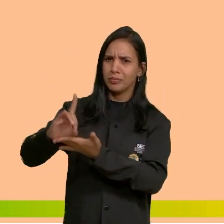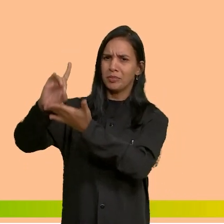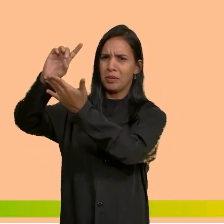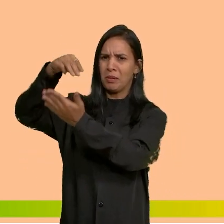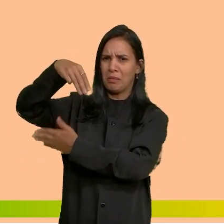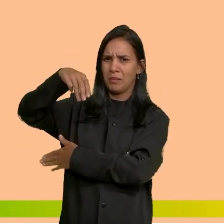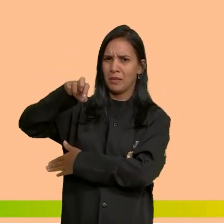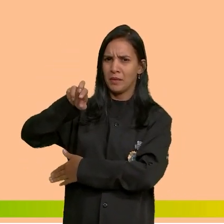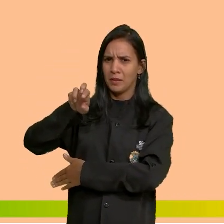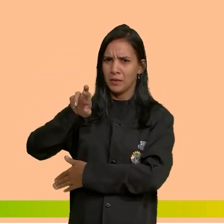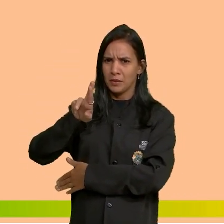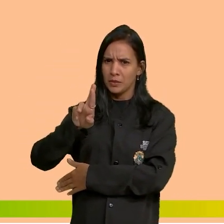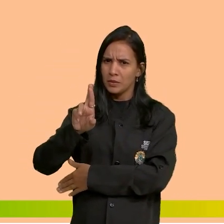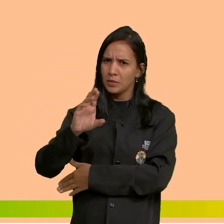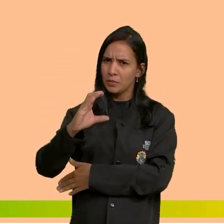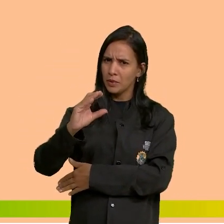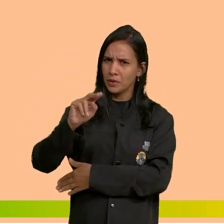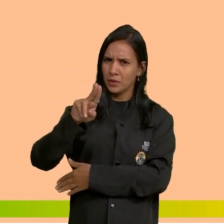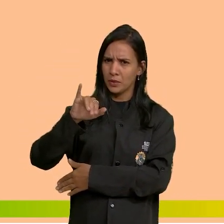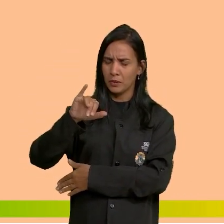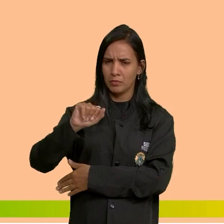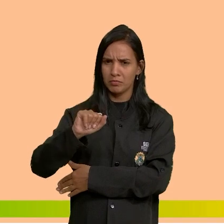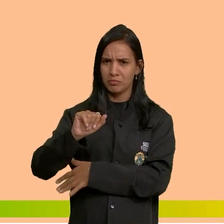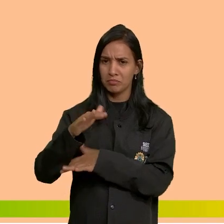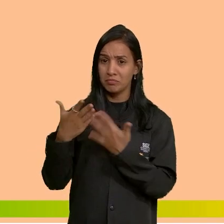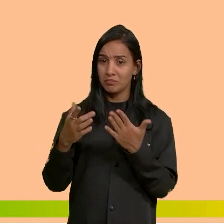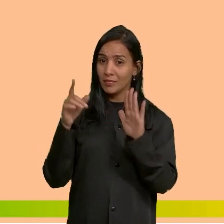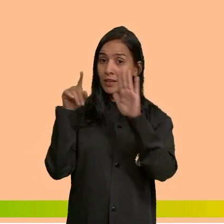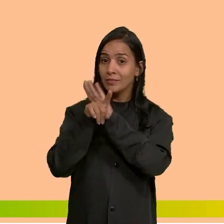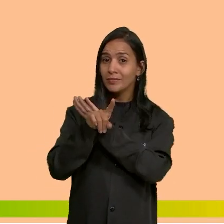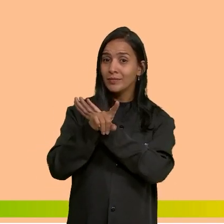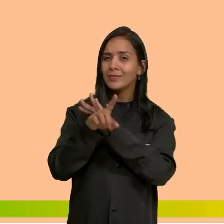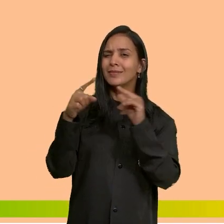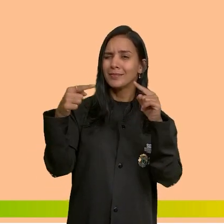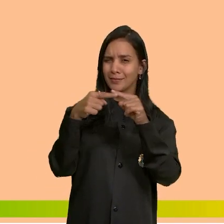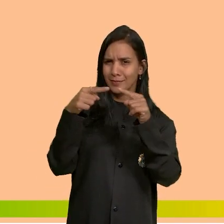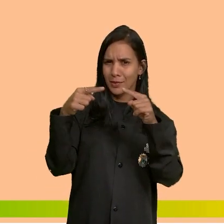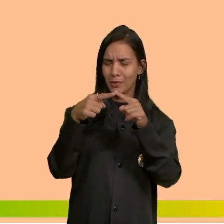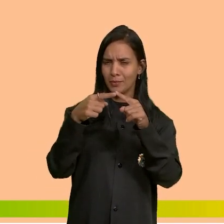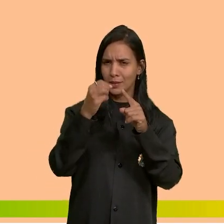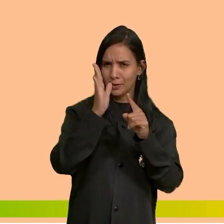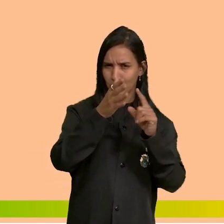Mercúrio. E aí, de acordo com o que a gente acabou de ver nessa aula,